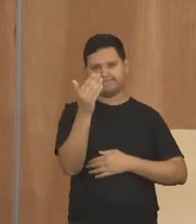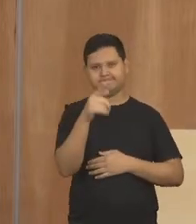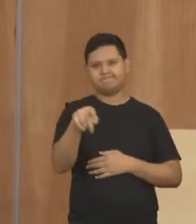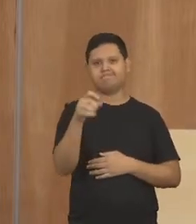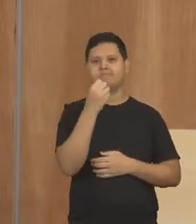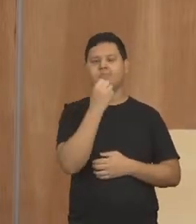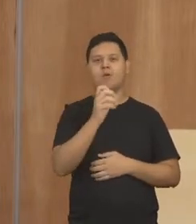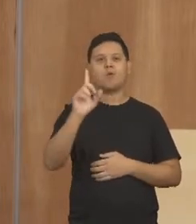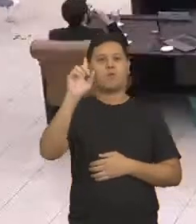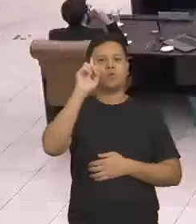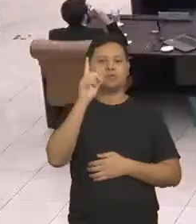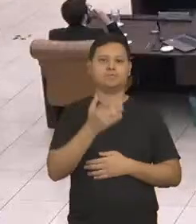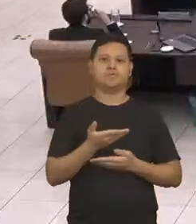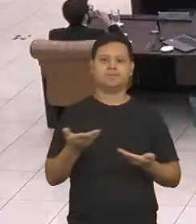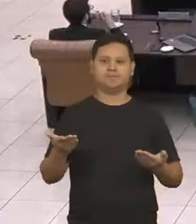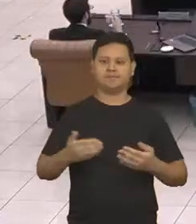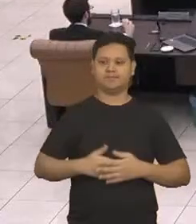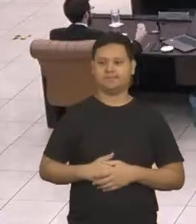e um bom dia.